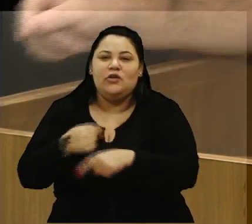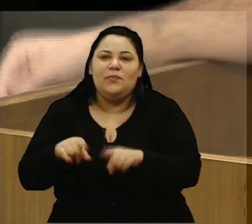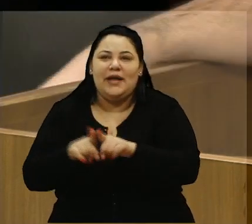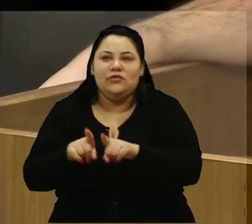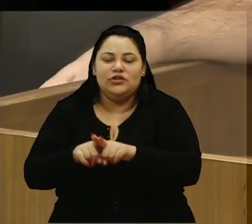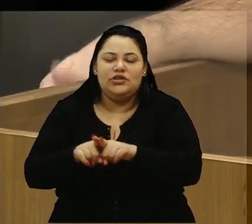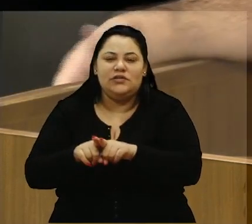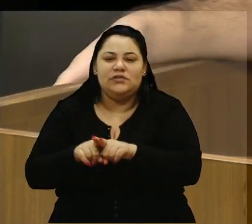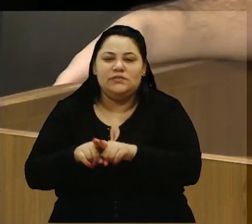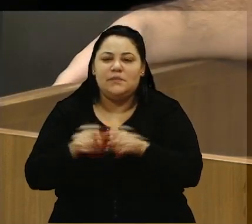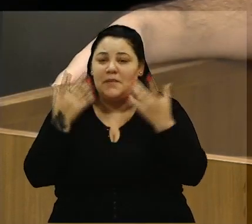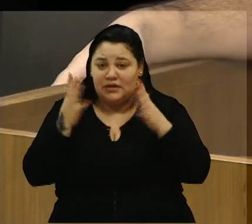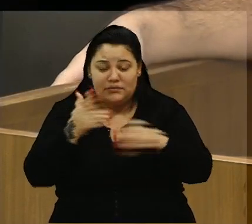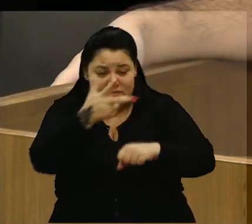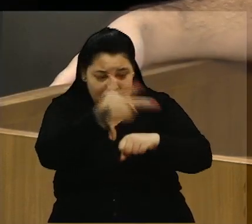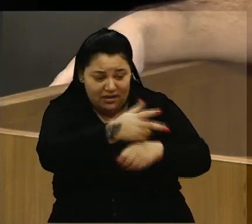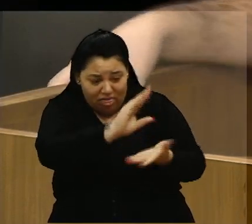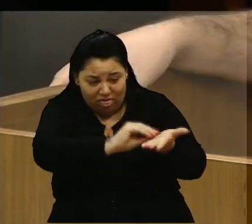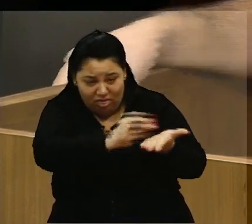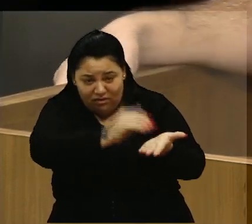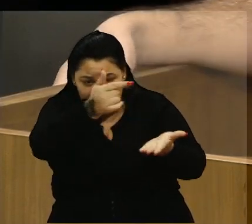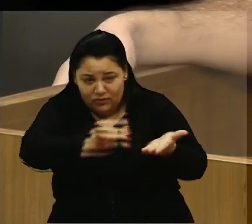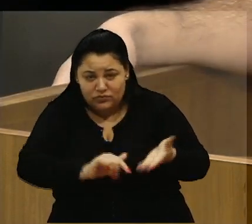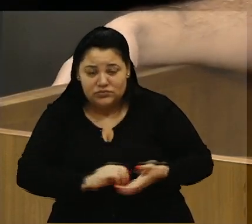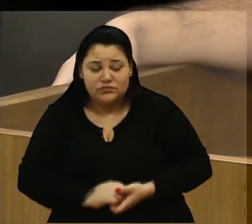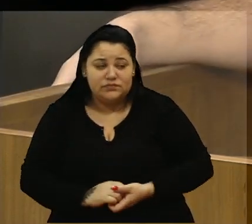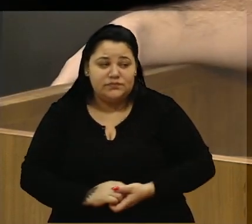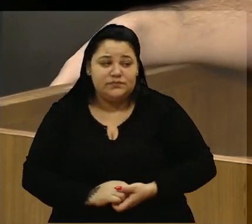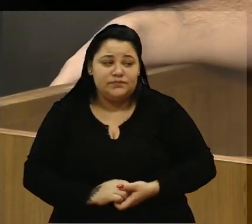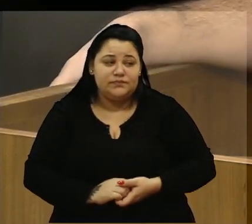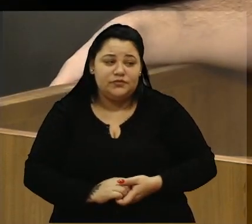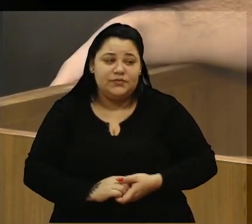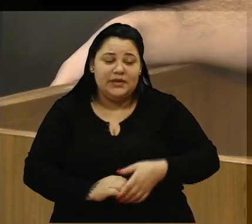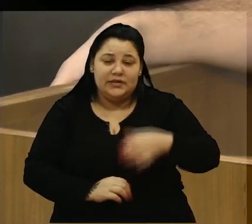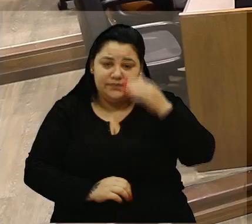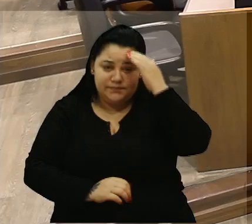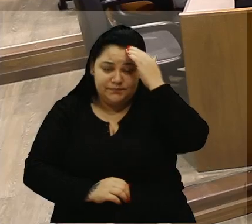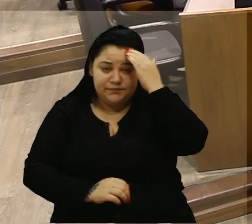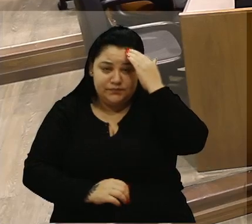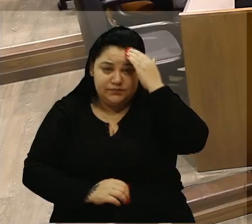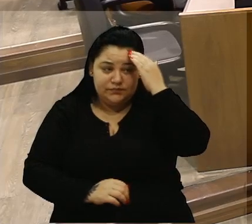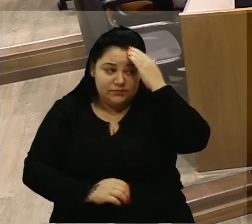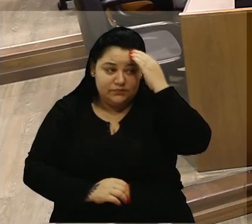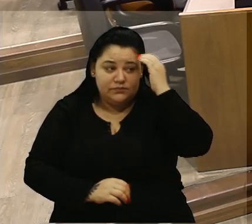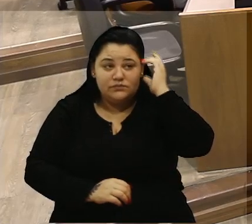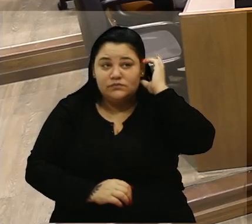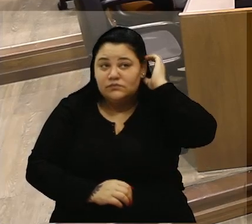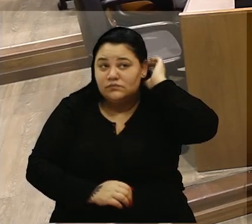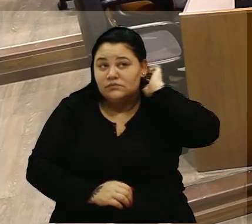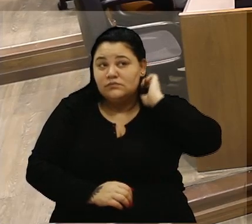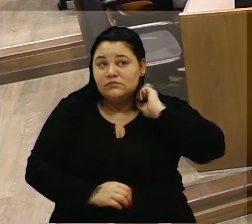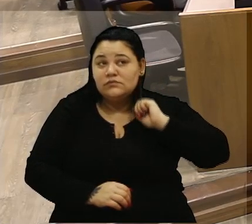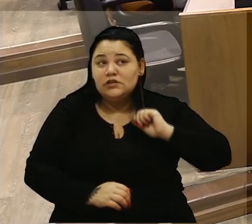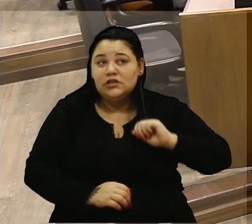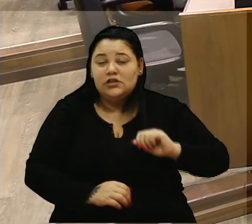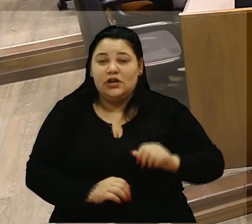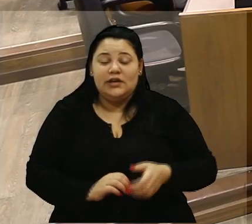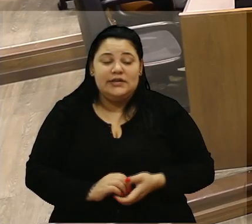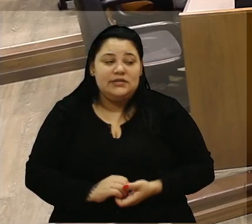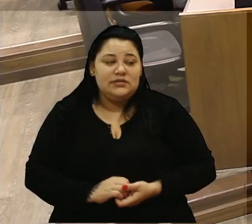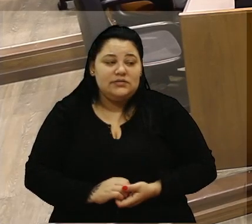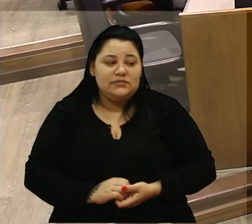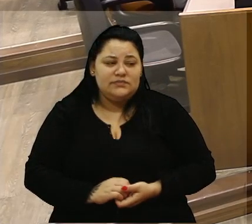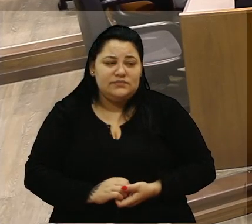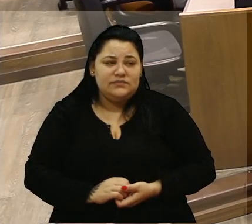outro. Seu parte, vereador Cláudio. O senhor sabe que a nossa crítica ao